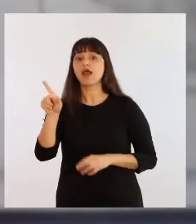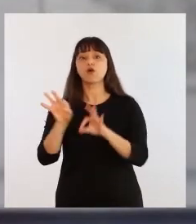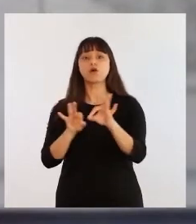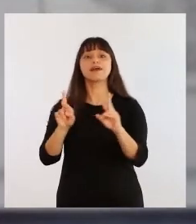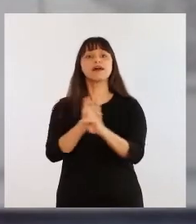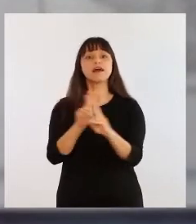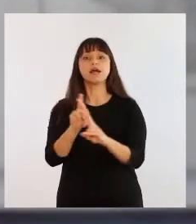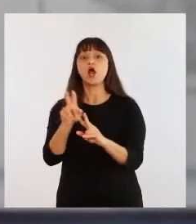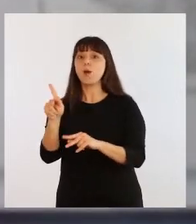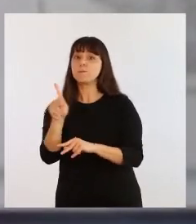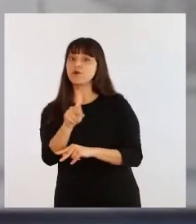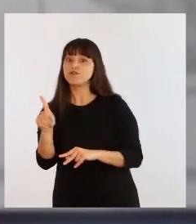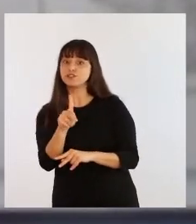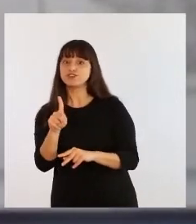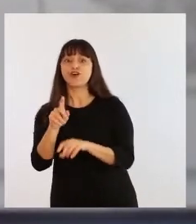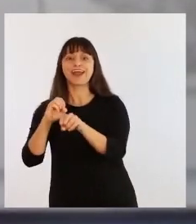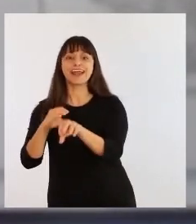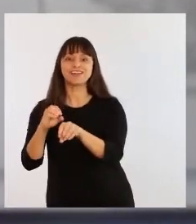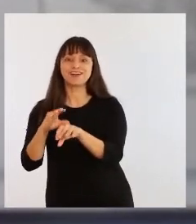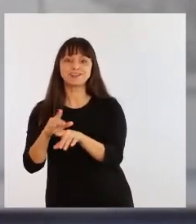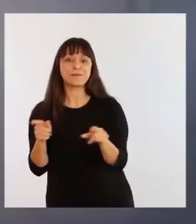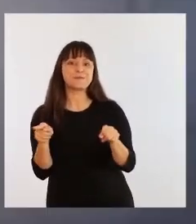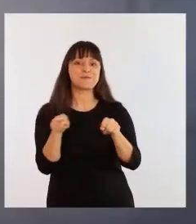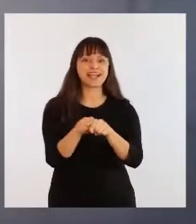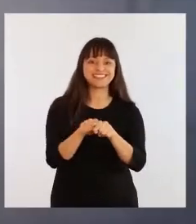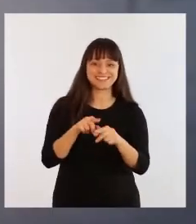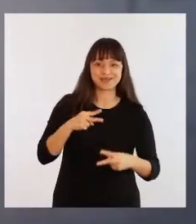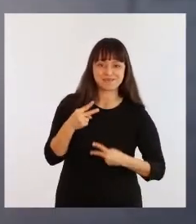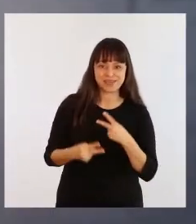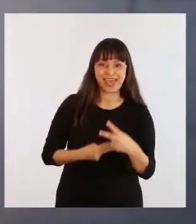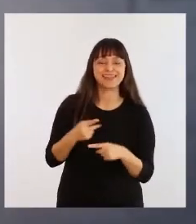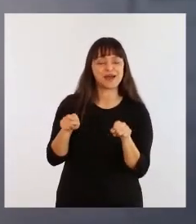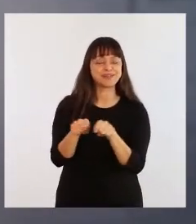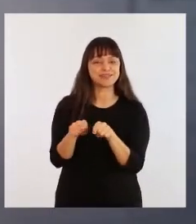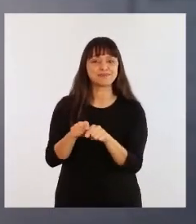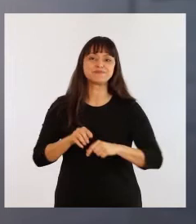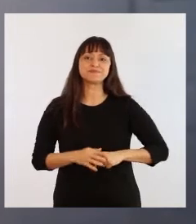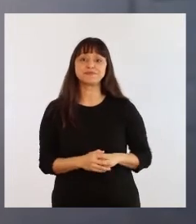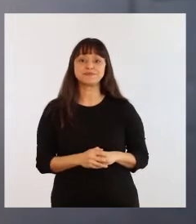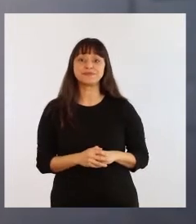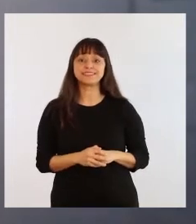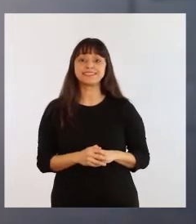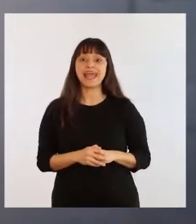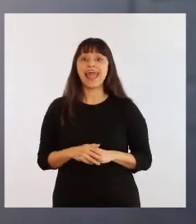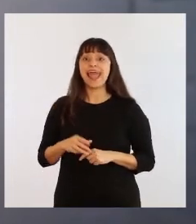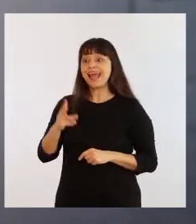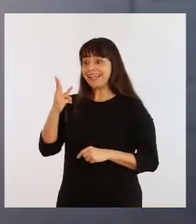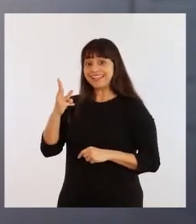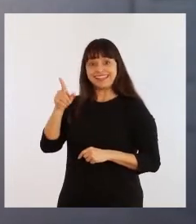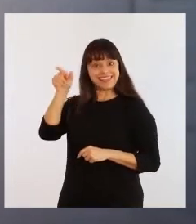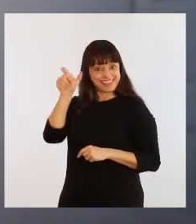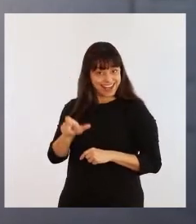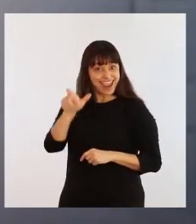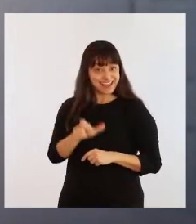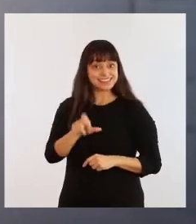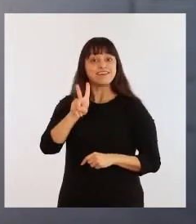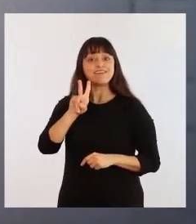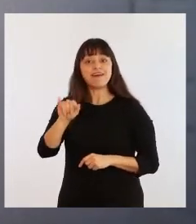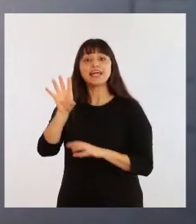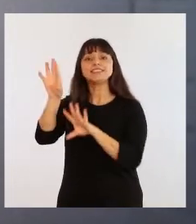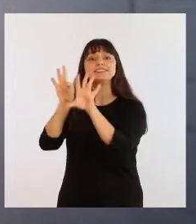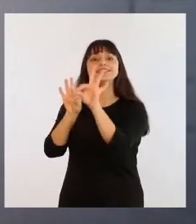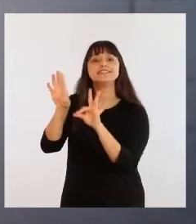com professores e parceiros da Fundação Bienal. Elas vão ficar responsáveis por selecionar as perguntas